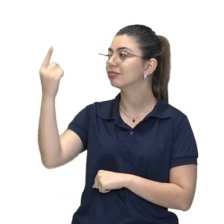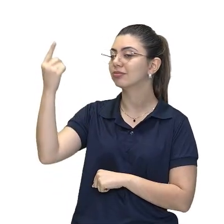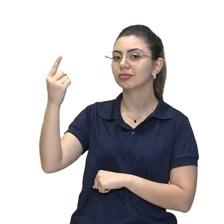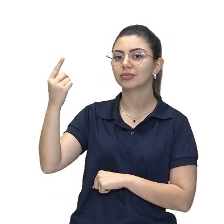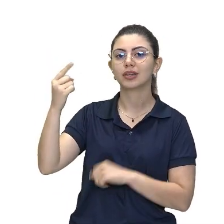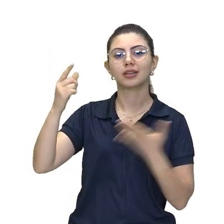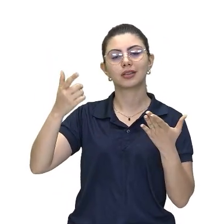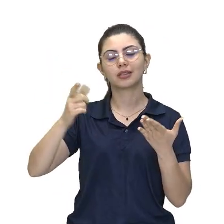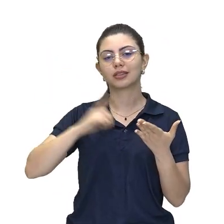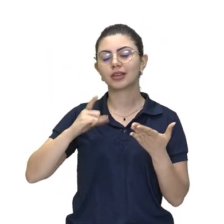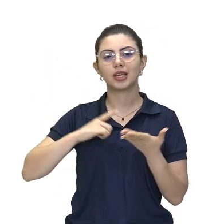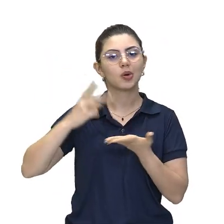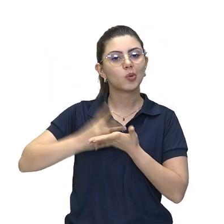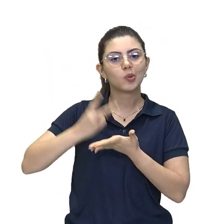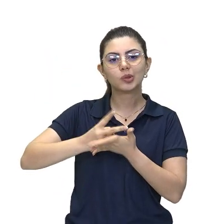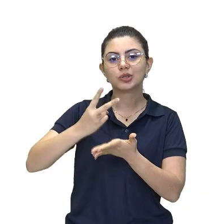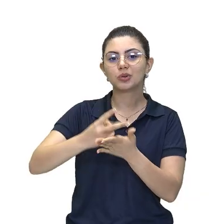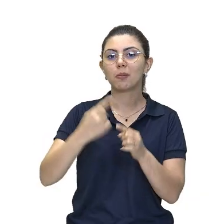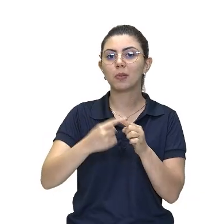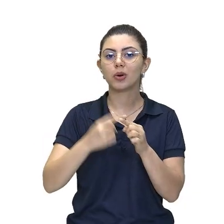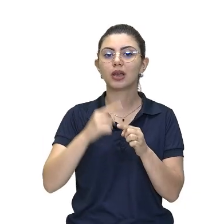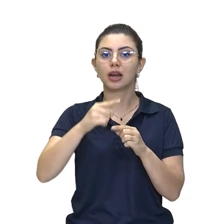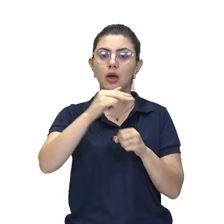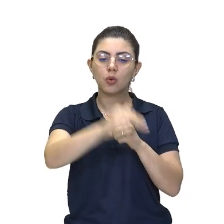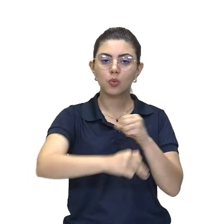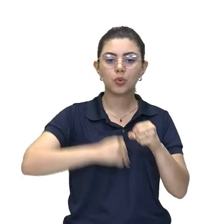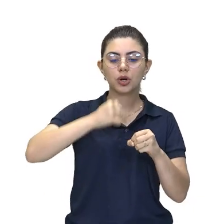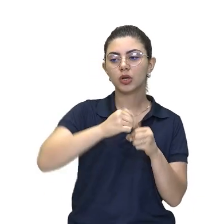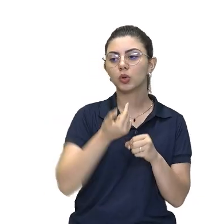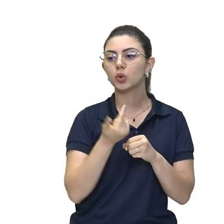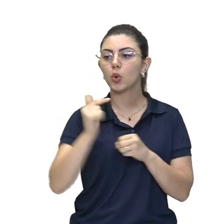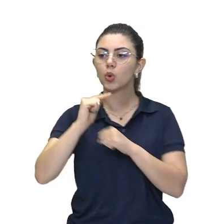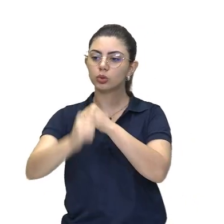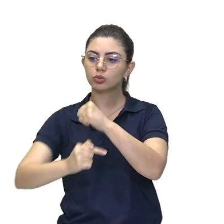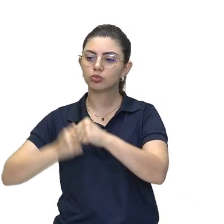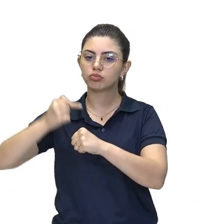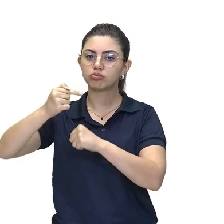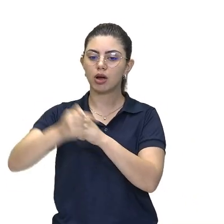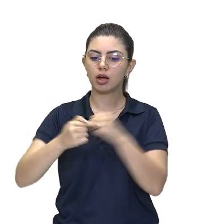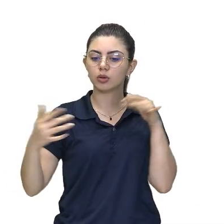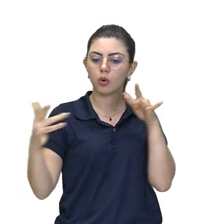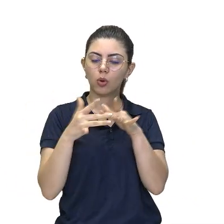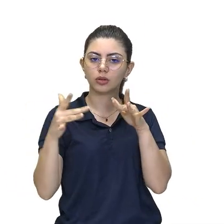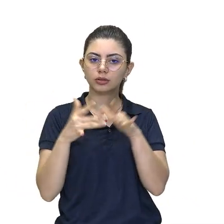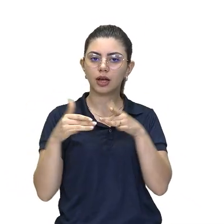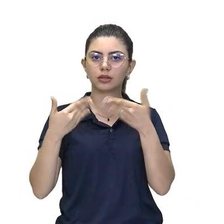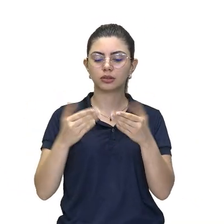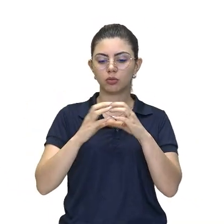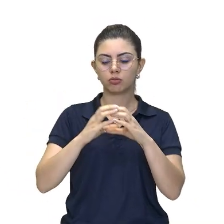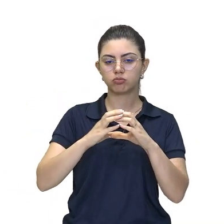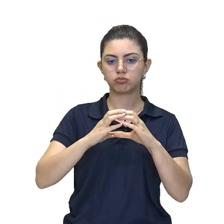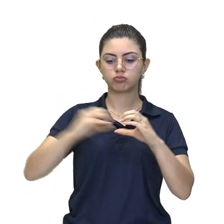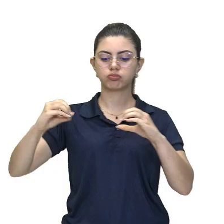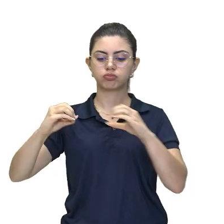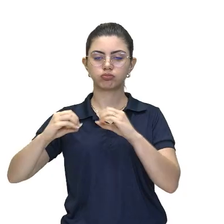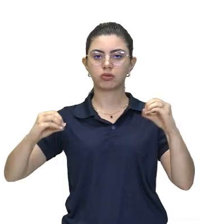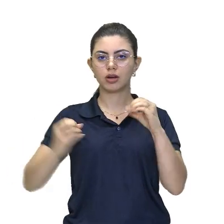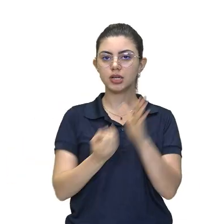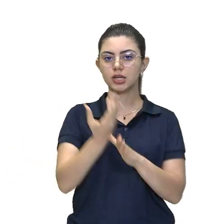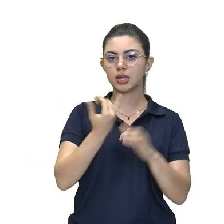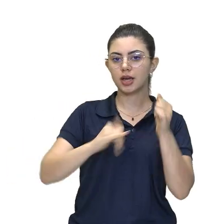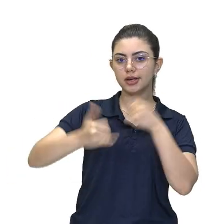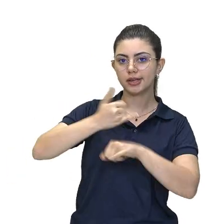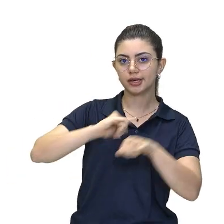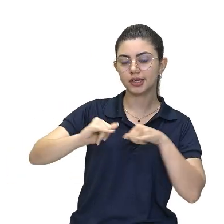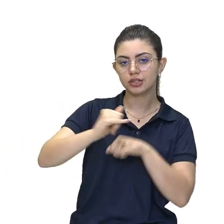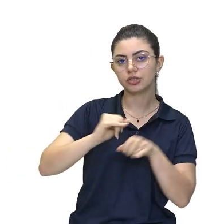repete. Um desses nêutrons vai atingir um outro átomo, vai liberar energia, vai liberar